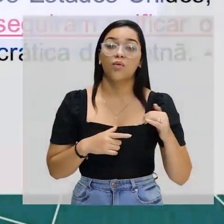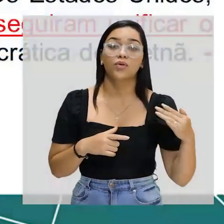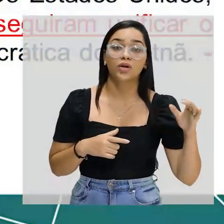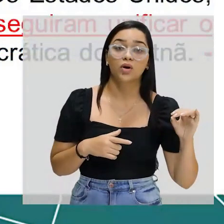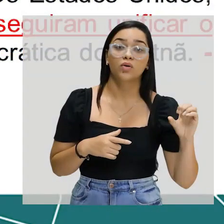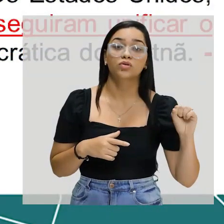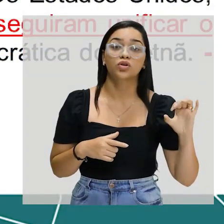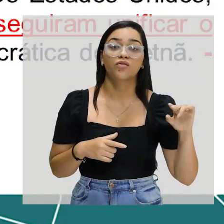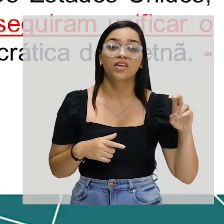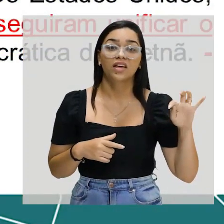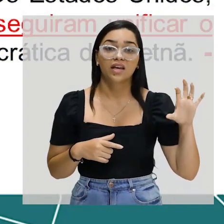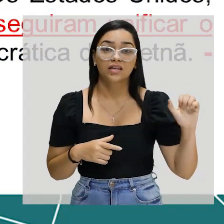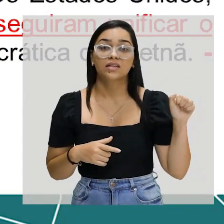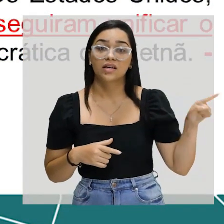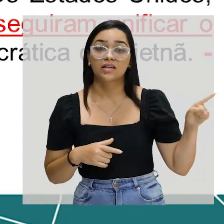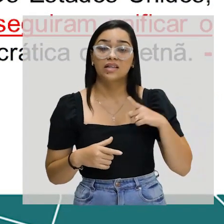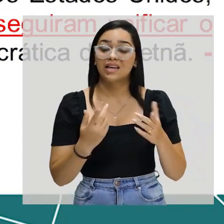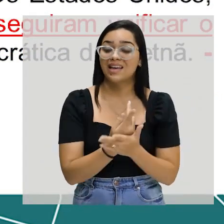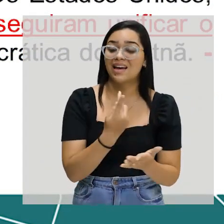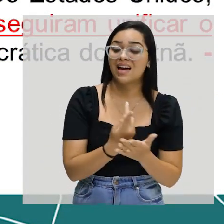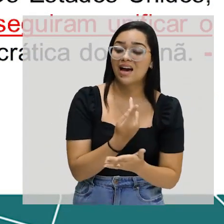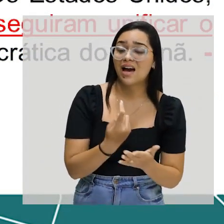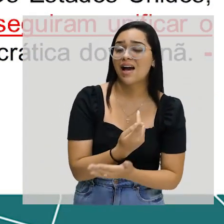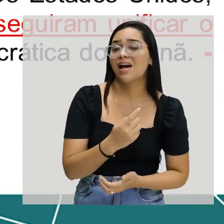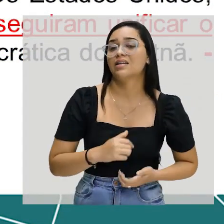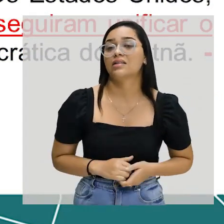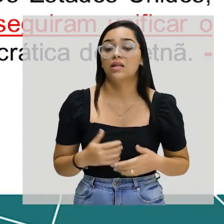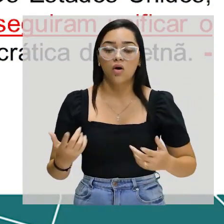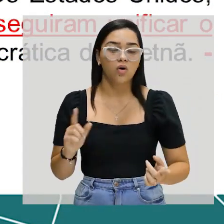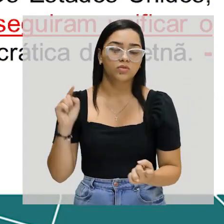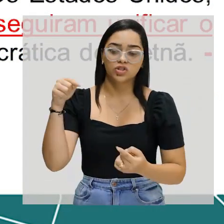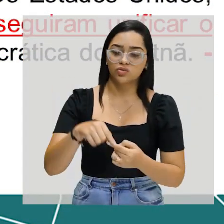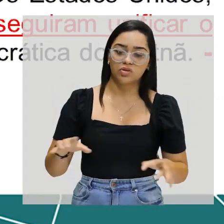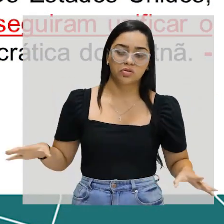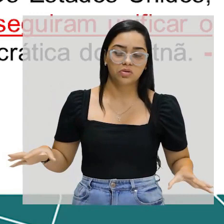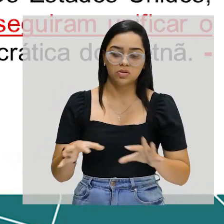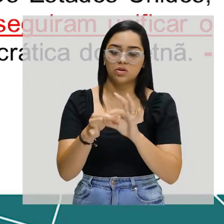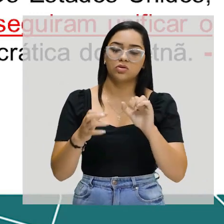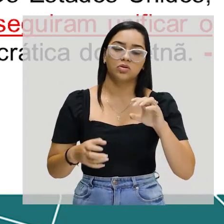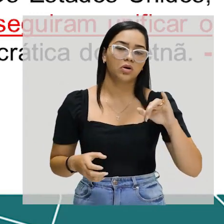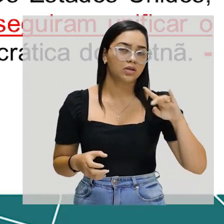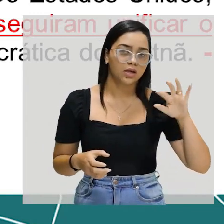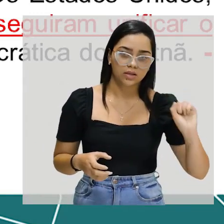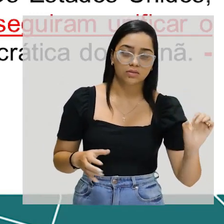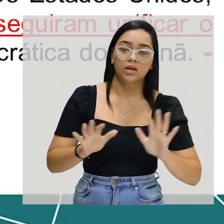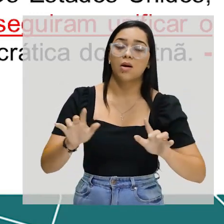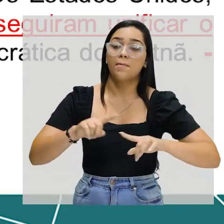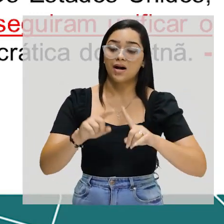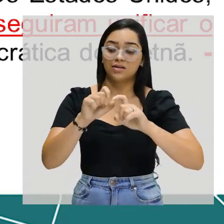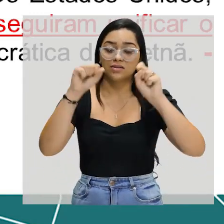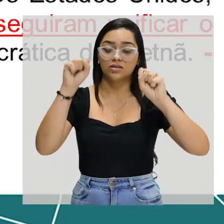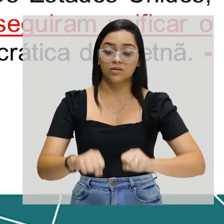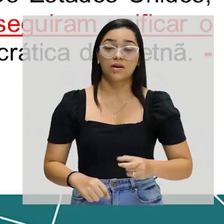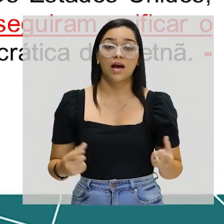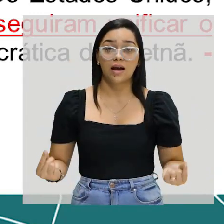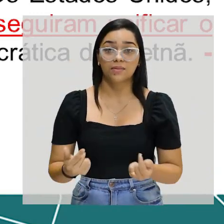Soviética Então essa alternativa que ela está errada galera tá o objetivo dos Estados Unidos não era unificar o socialismo no Vietnã mas sim um sistema